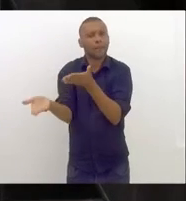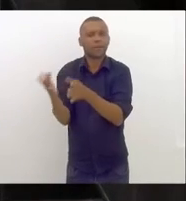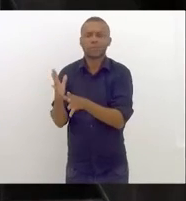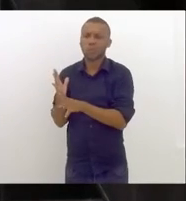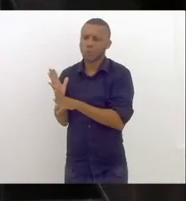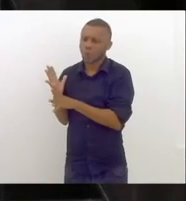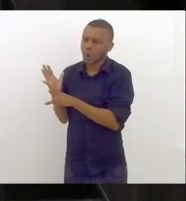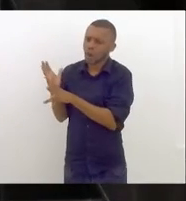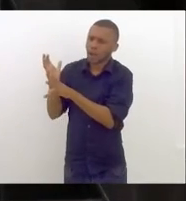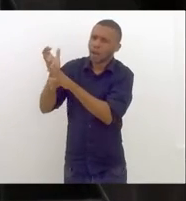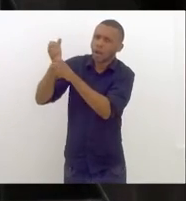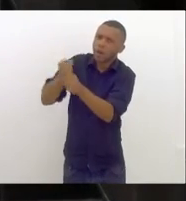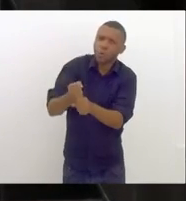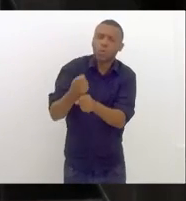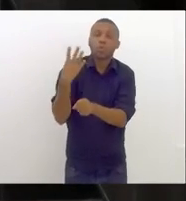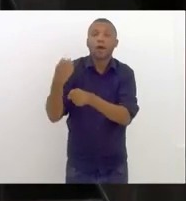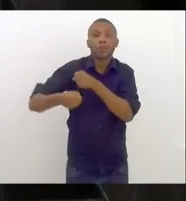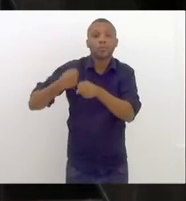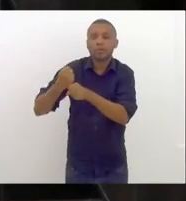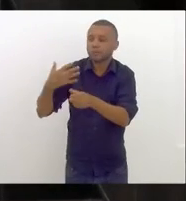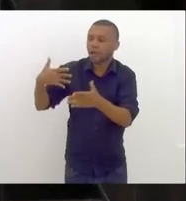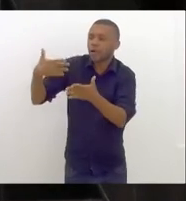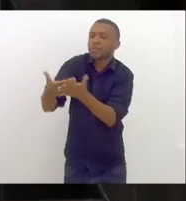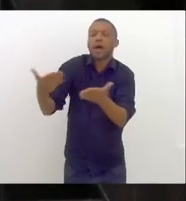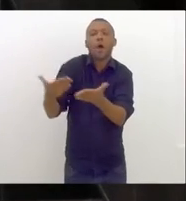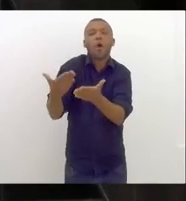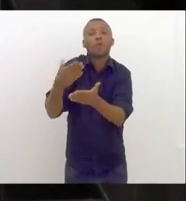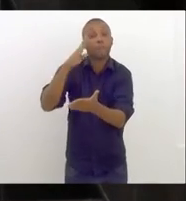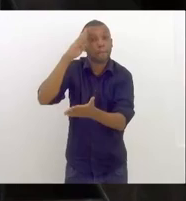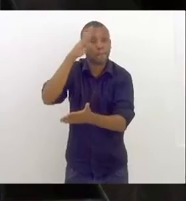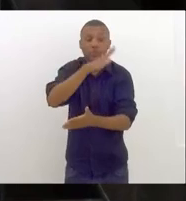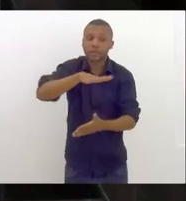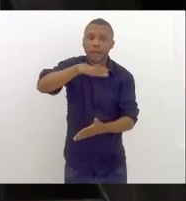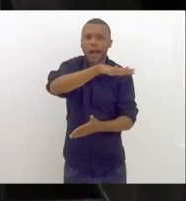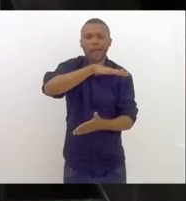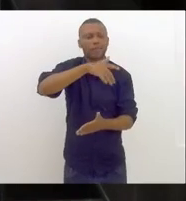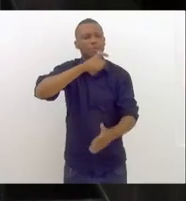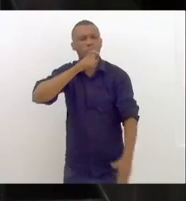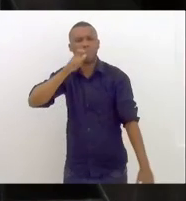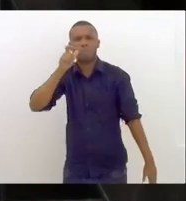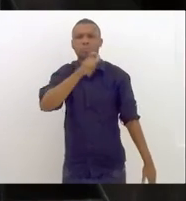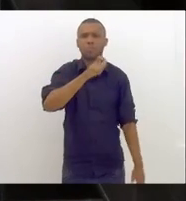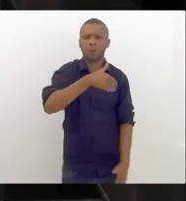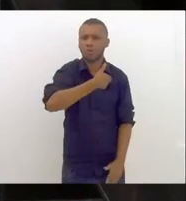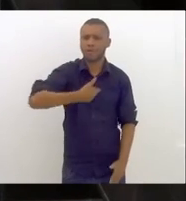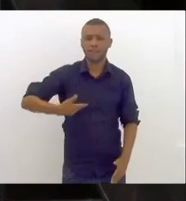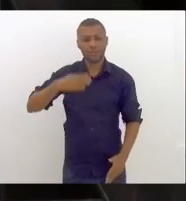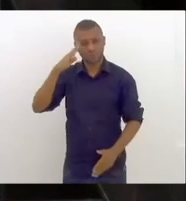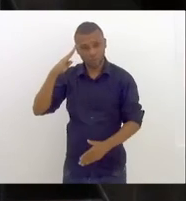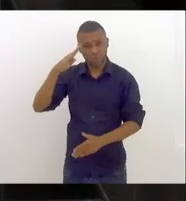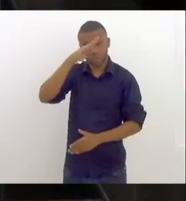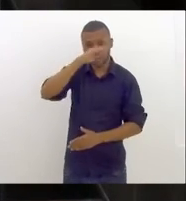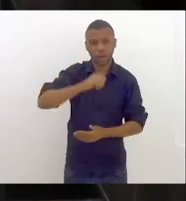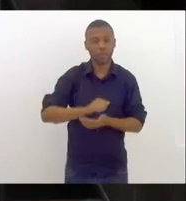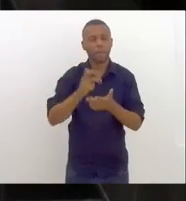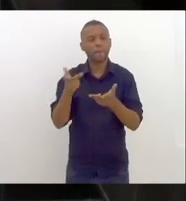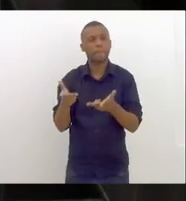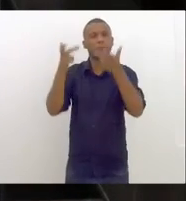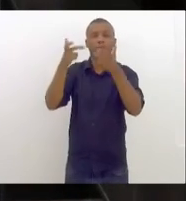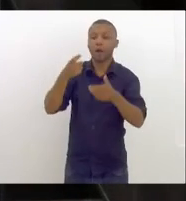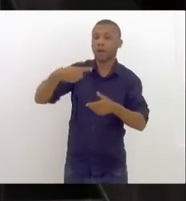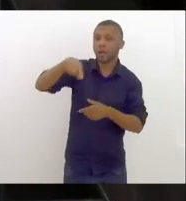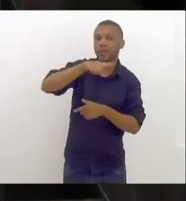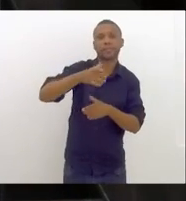acumulando Nesses últimos quatro anos sobre tudo em áreas muito atacadas pelo governo bolsonaro notadamente aquelas que